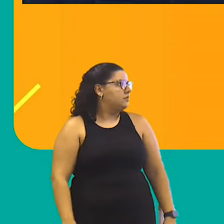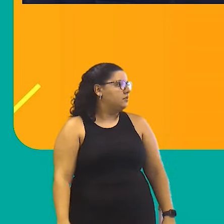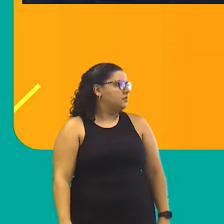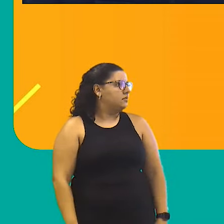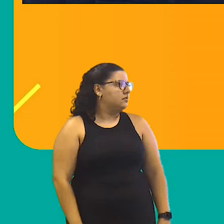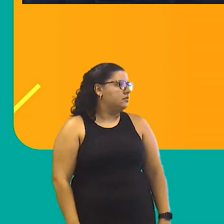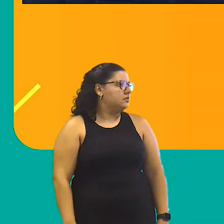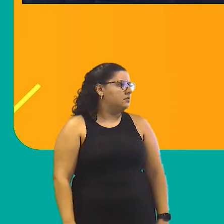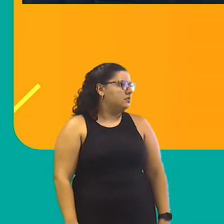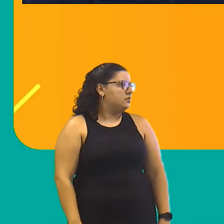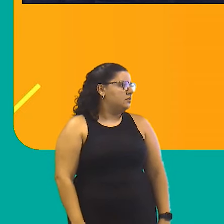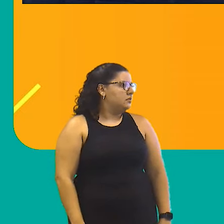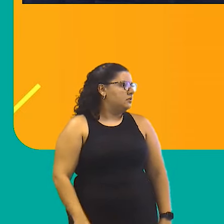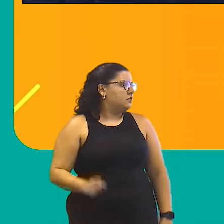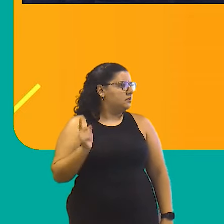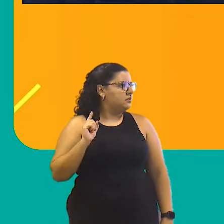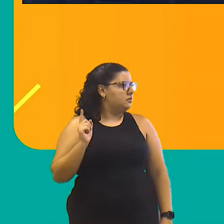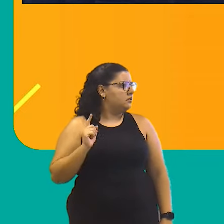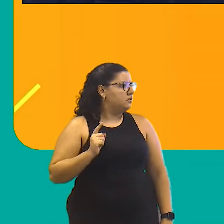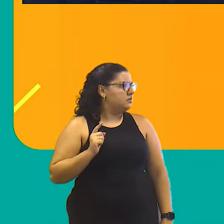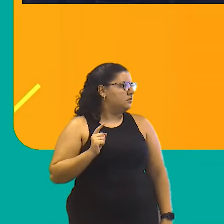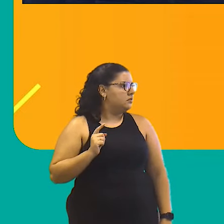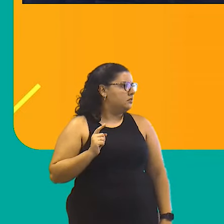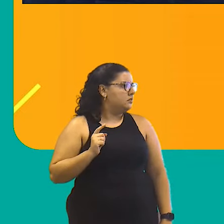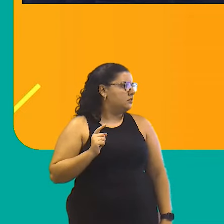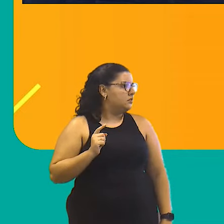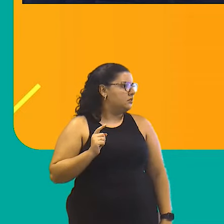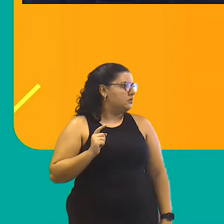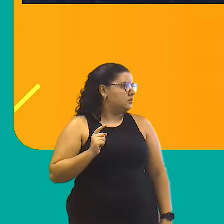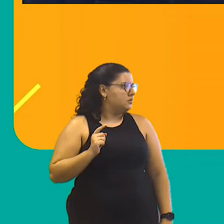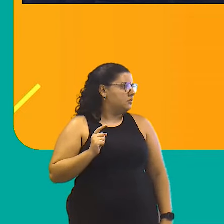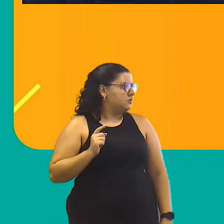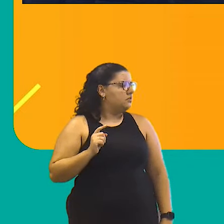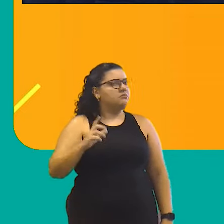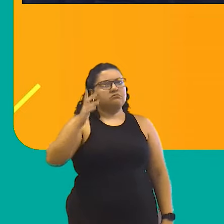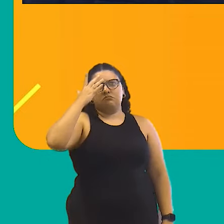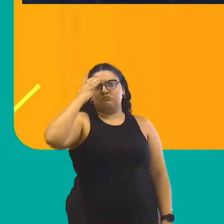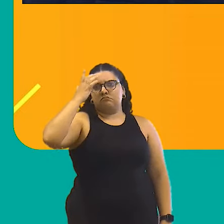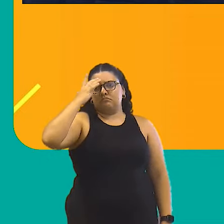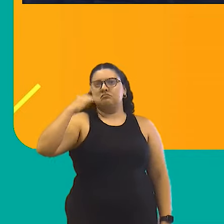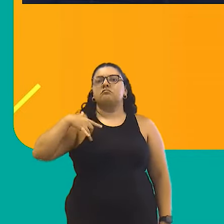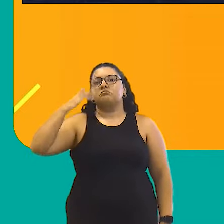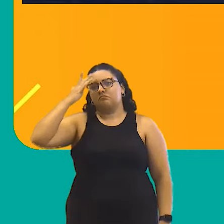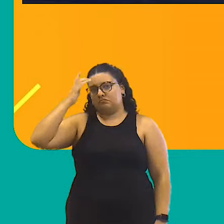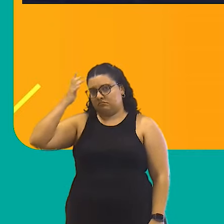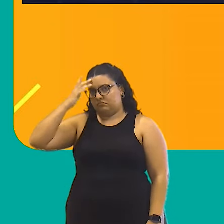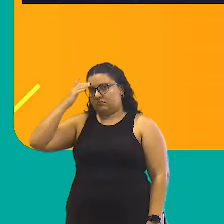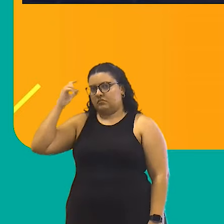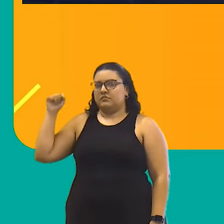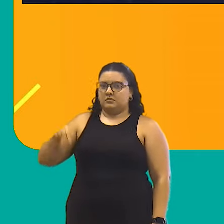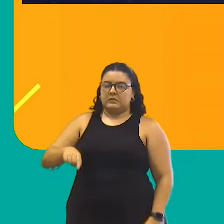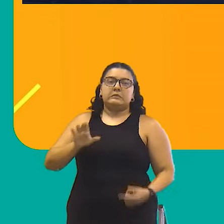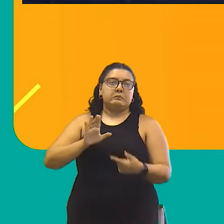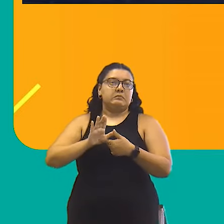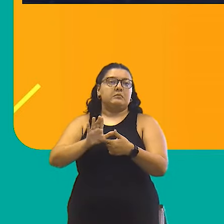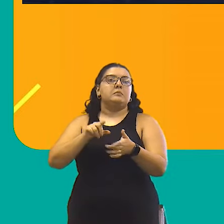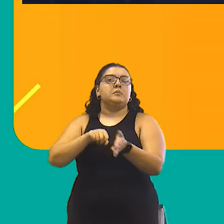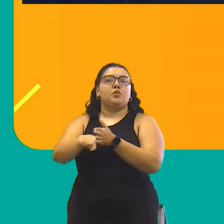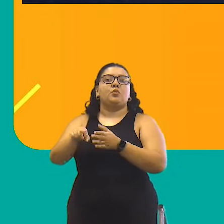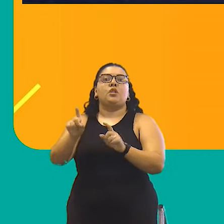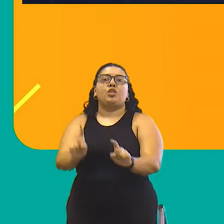É o Fábio, de matemática. Hoje não tem aula dele, não? Ah, é amanhã. Então, quando ele aparecer, pergunta se ele ganhou o